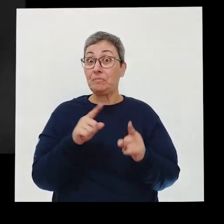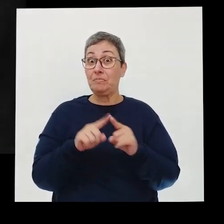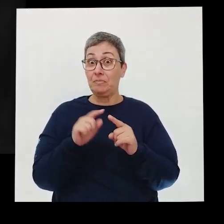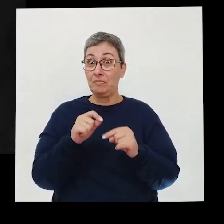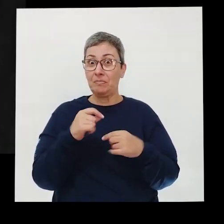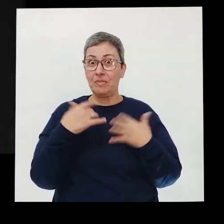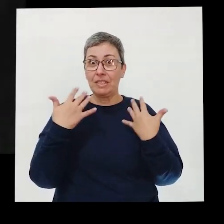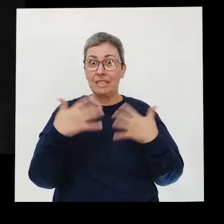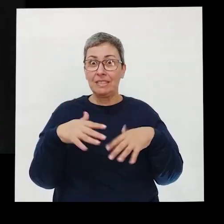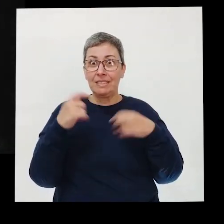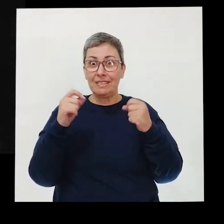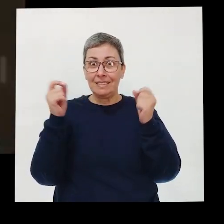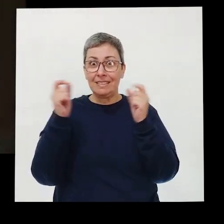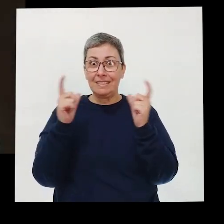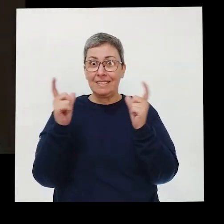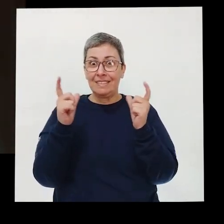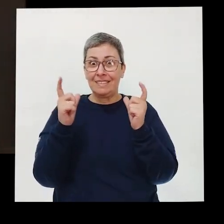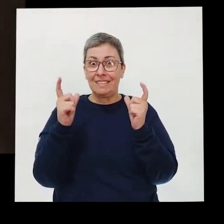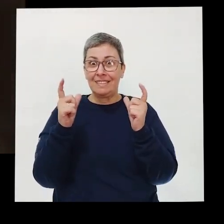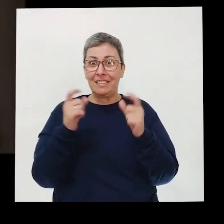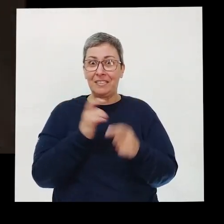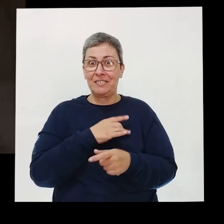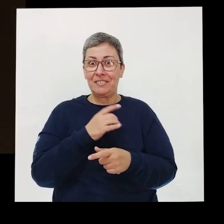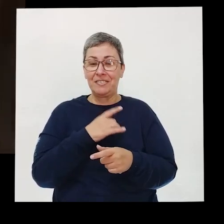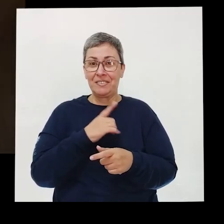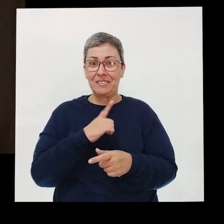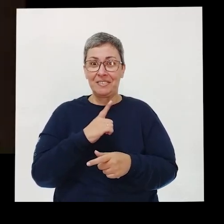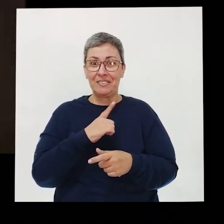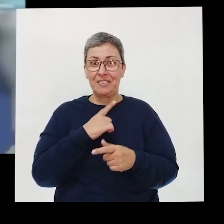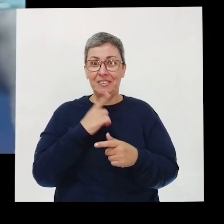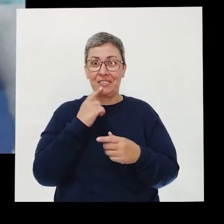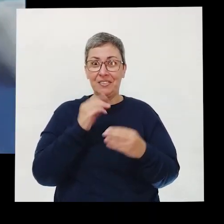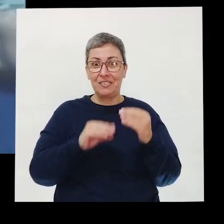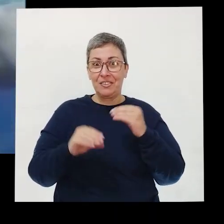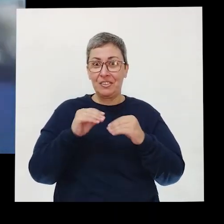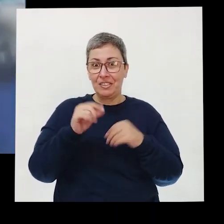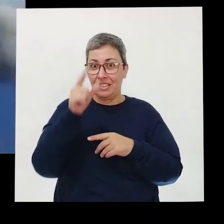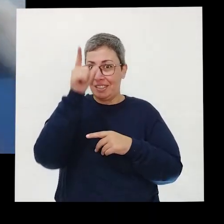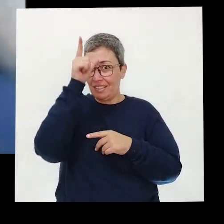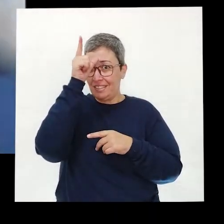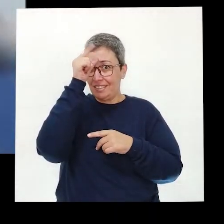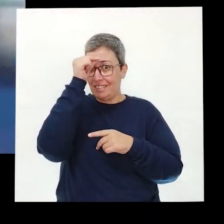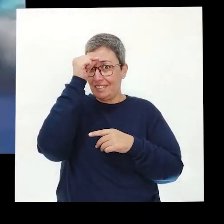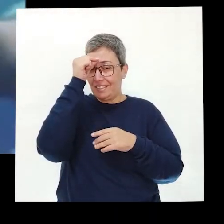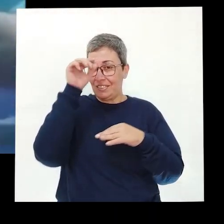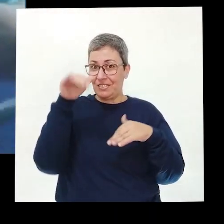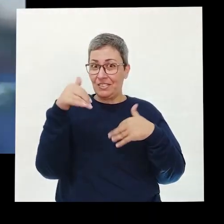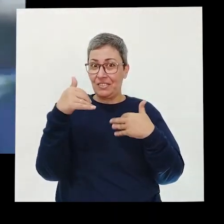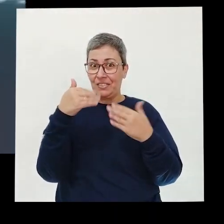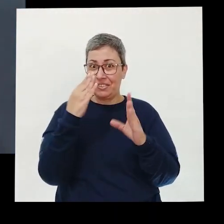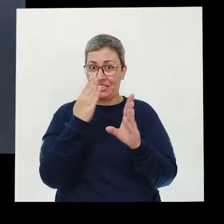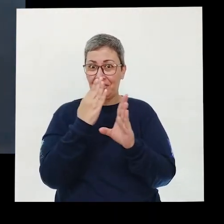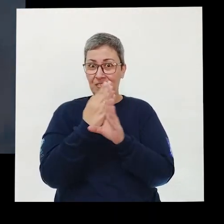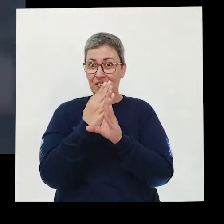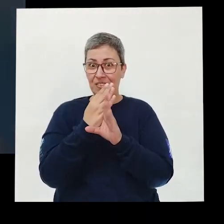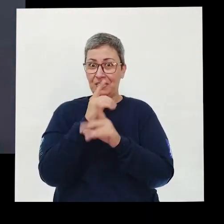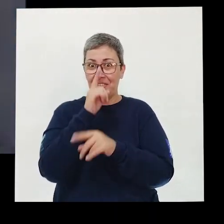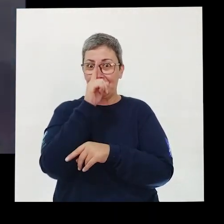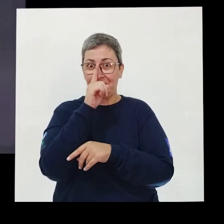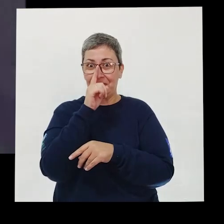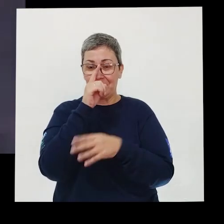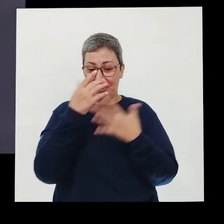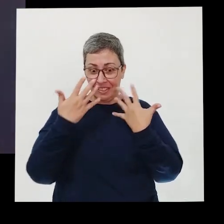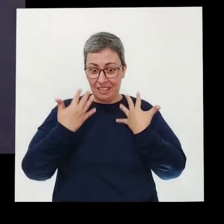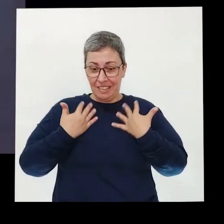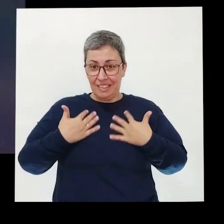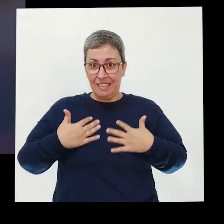é fascinante sentir medo. A química do alívio, quando diante de uma ameaça, seu